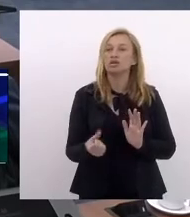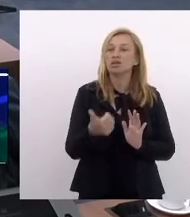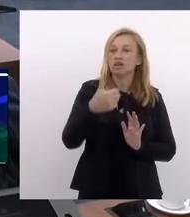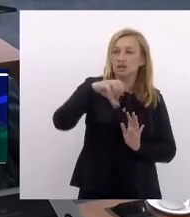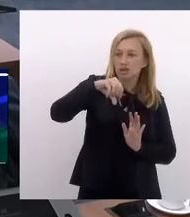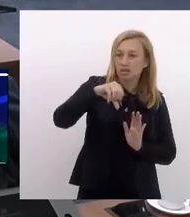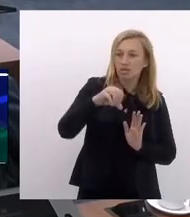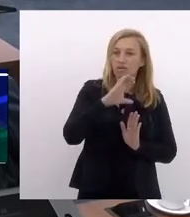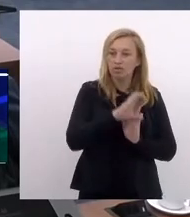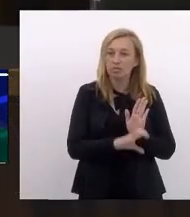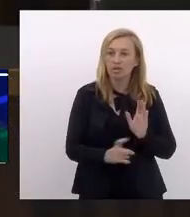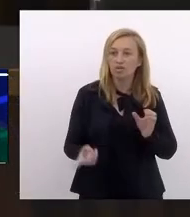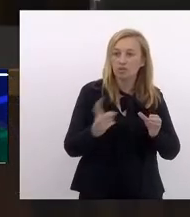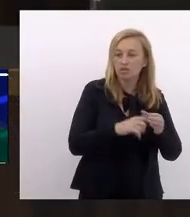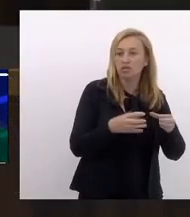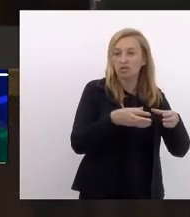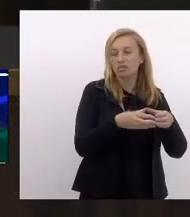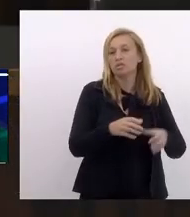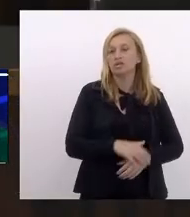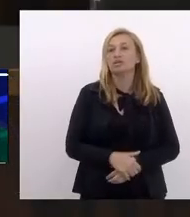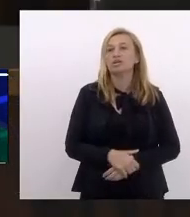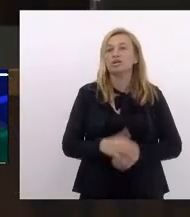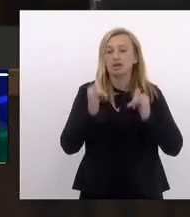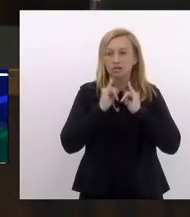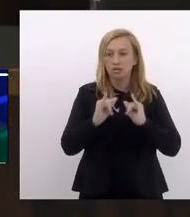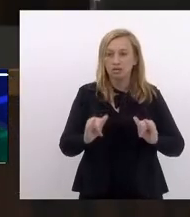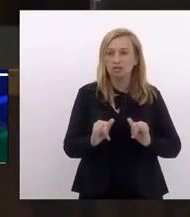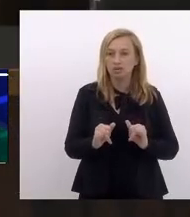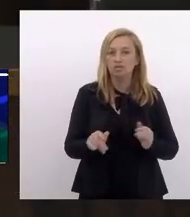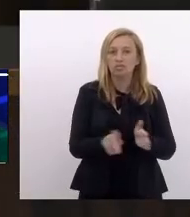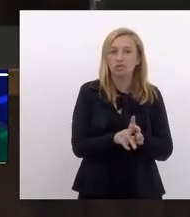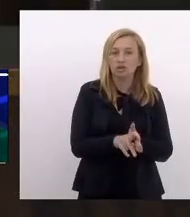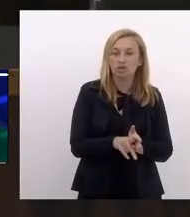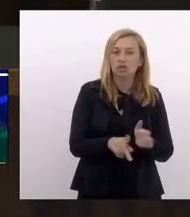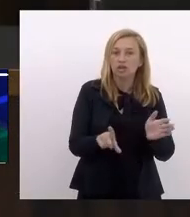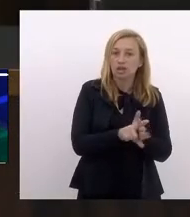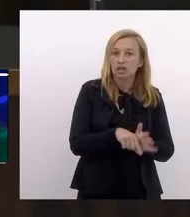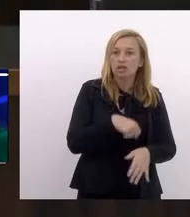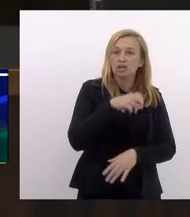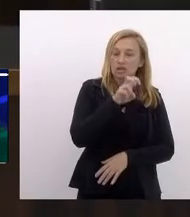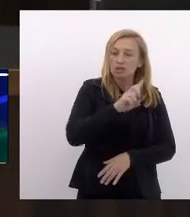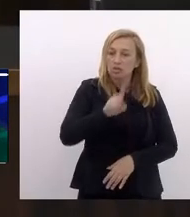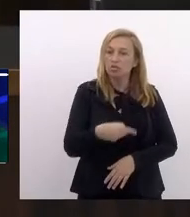9 emendas e retorna às comissões. Anuncio projeto de lei número